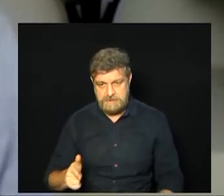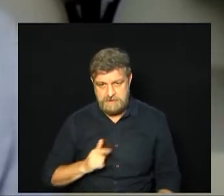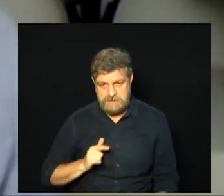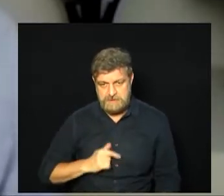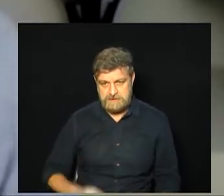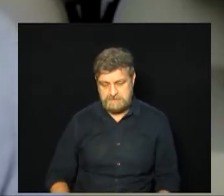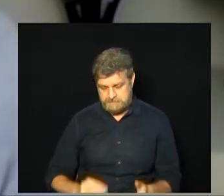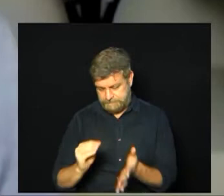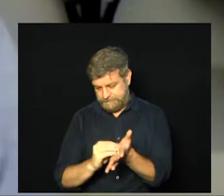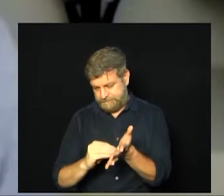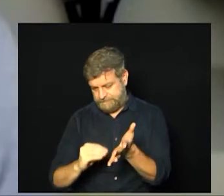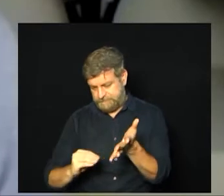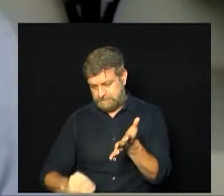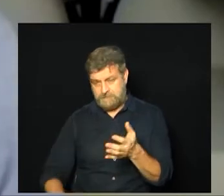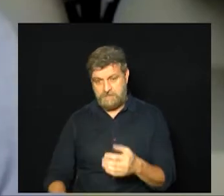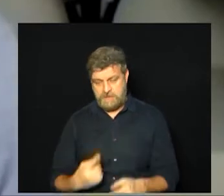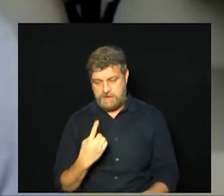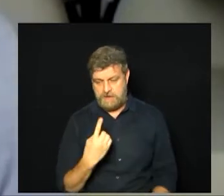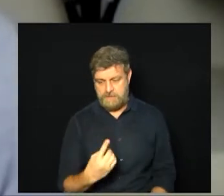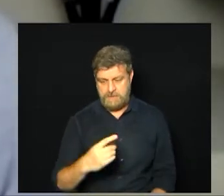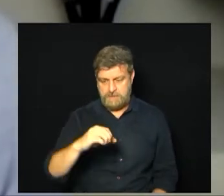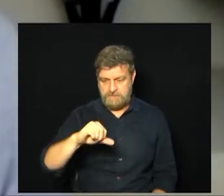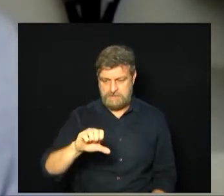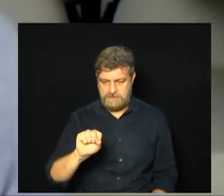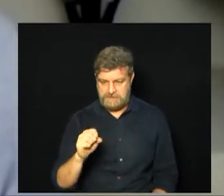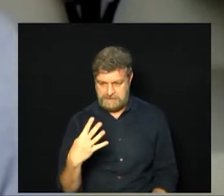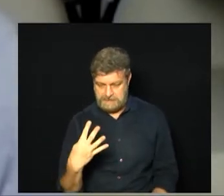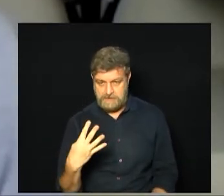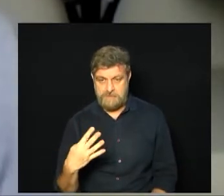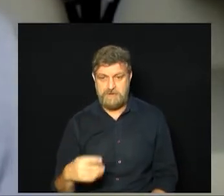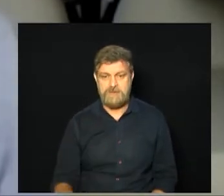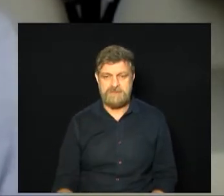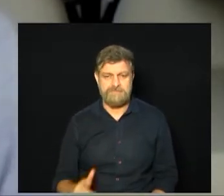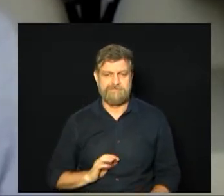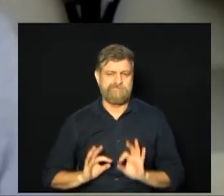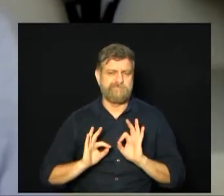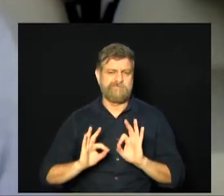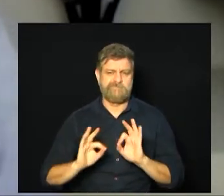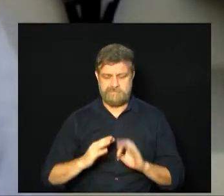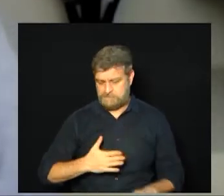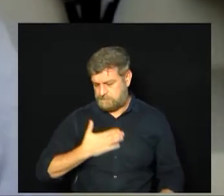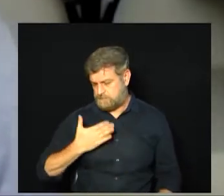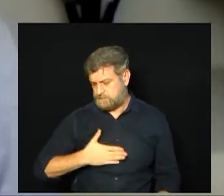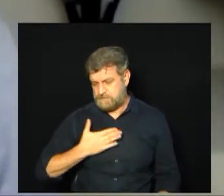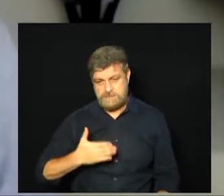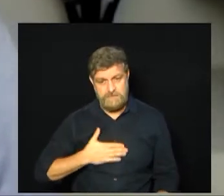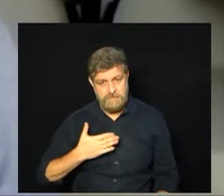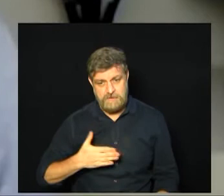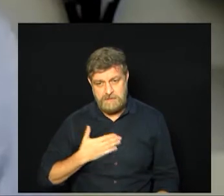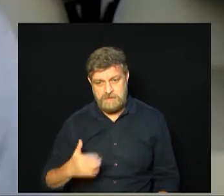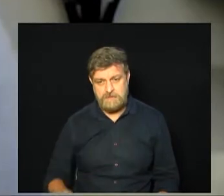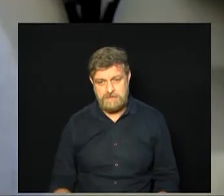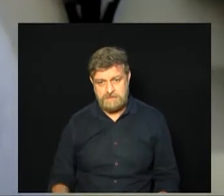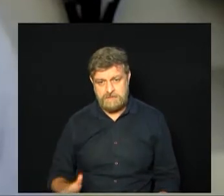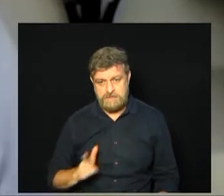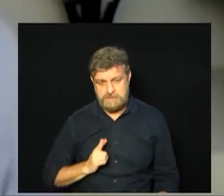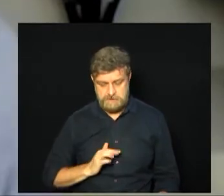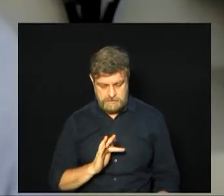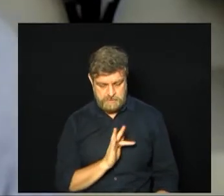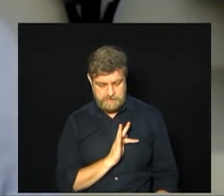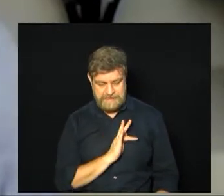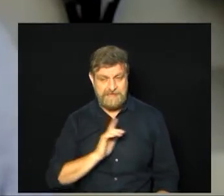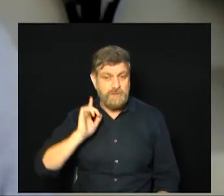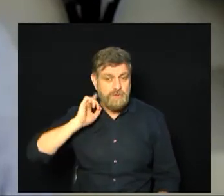Vista em 1984, no Maracanãzinho, que foi uma grande surpresa, uma grande zebra, que tinha um treinador aqui do